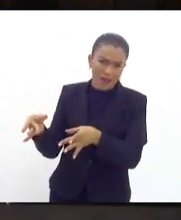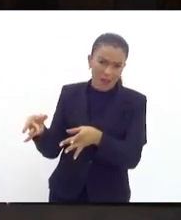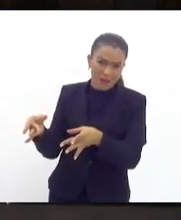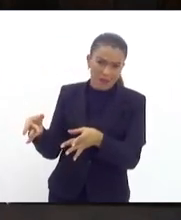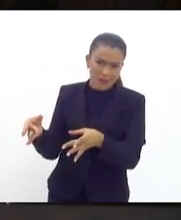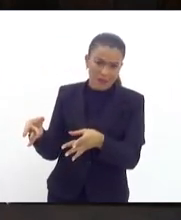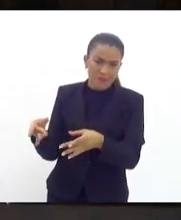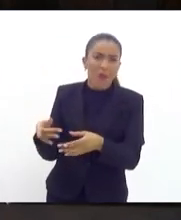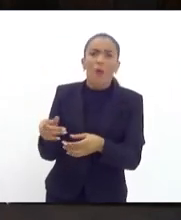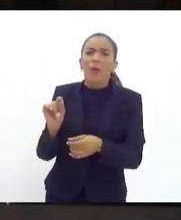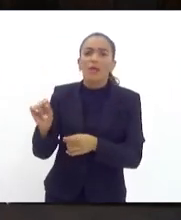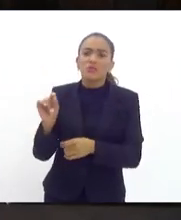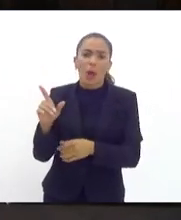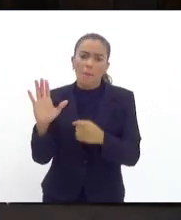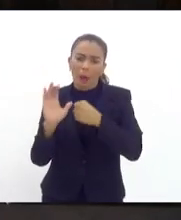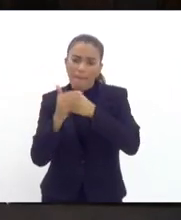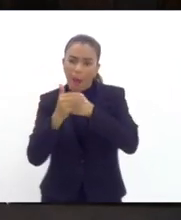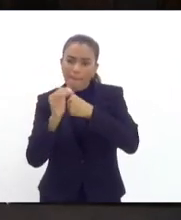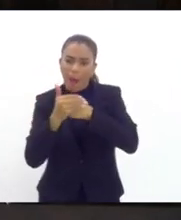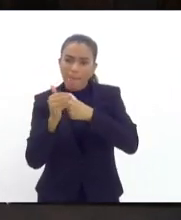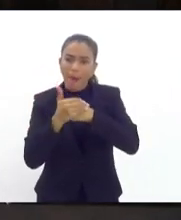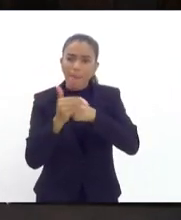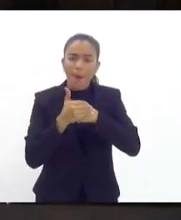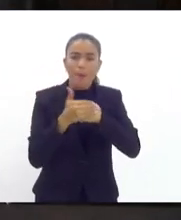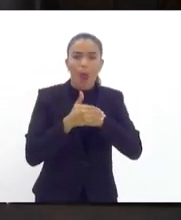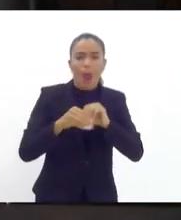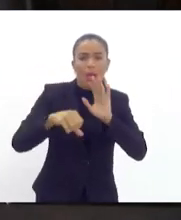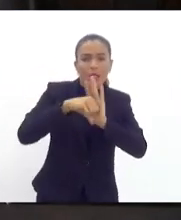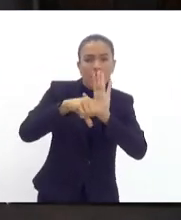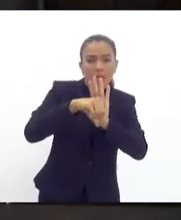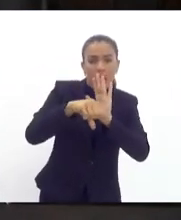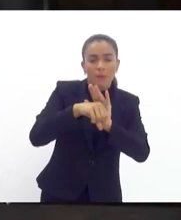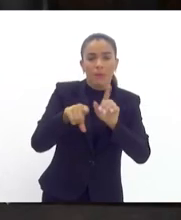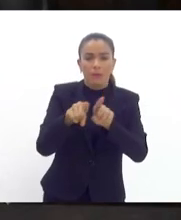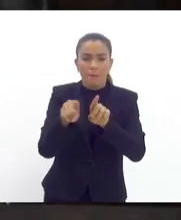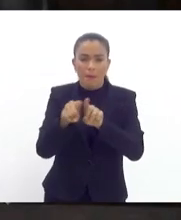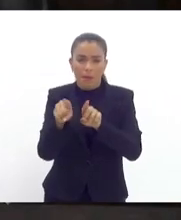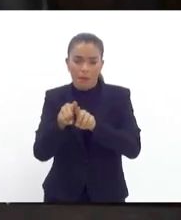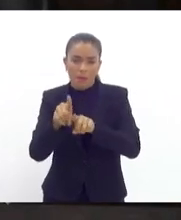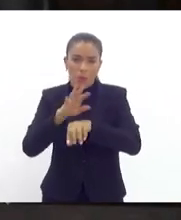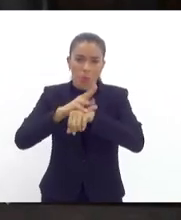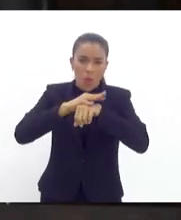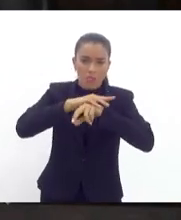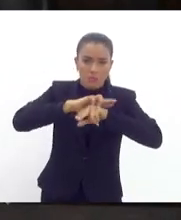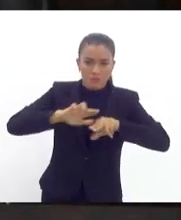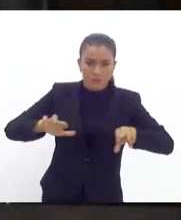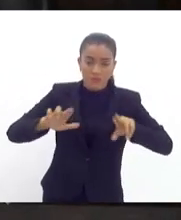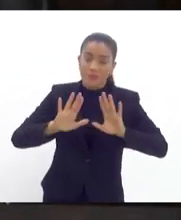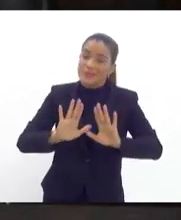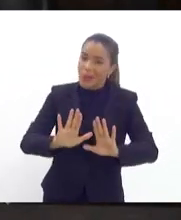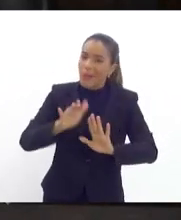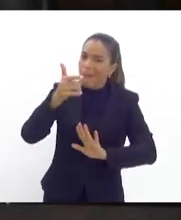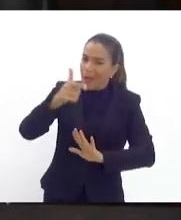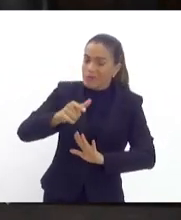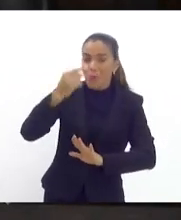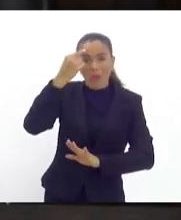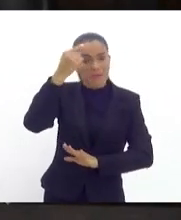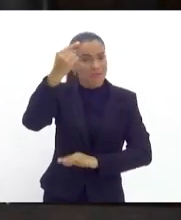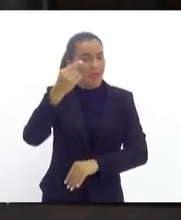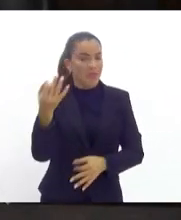às traças servindo de ponto de de proliferação de crime de doença de tudo que é mazela então mais uma grande